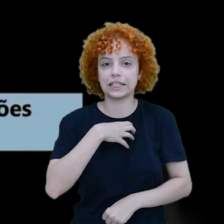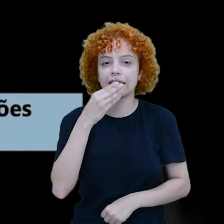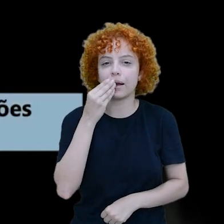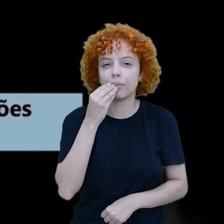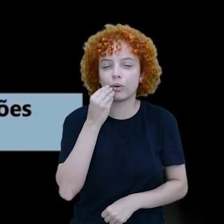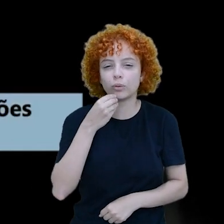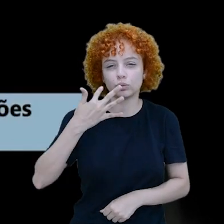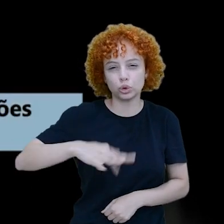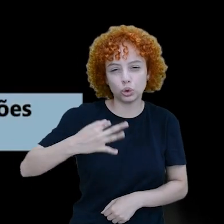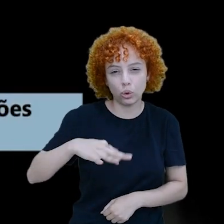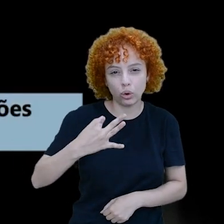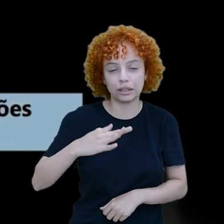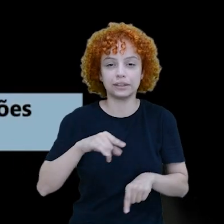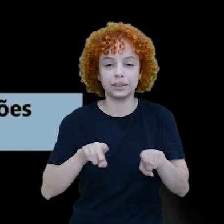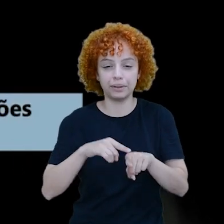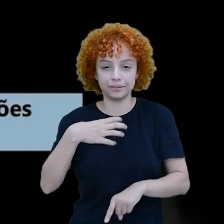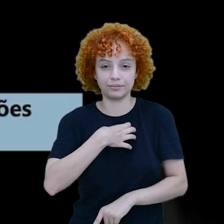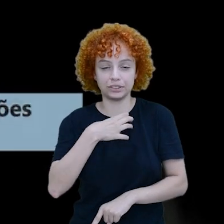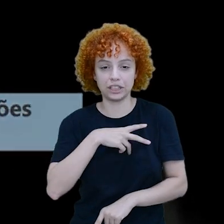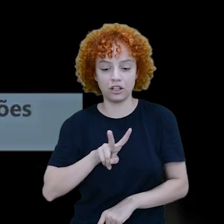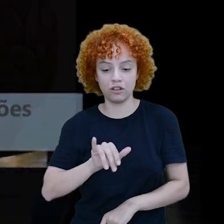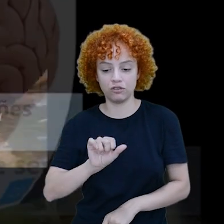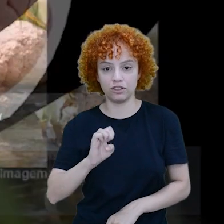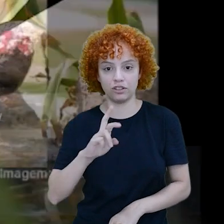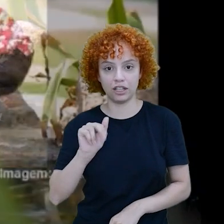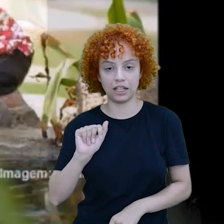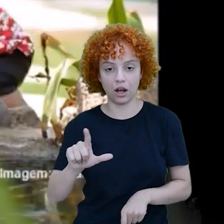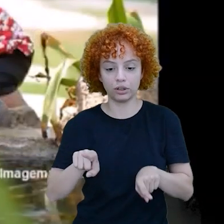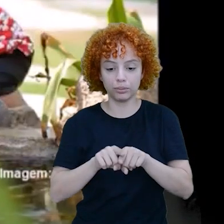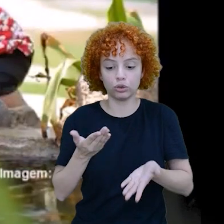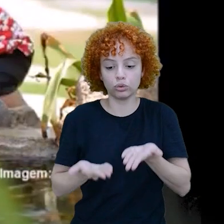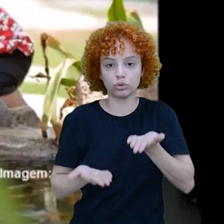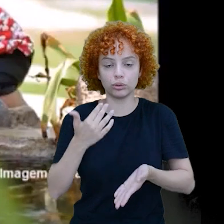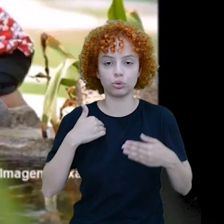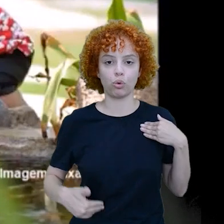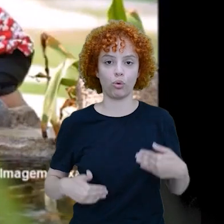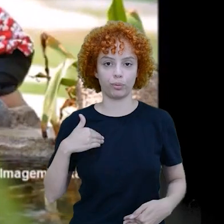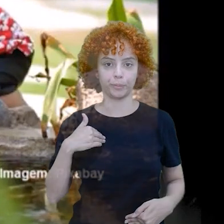sabor, a dor e também as sensações viscerais e vestibulares.